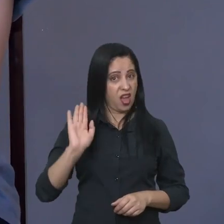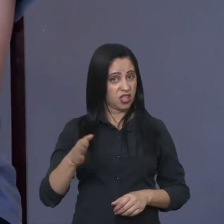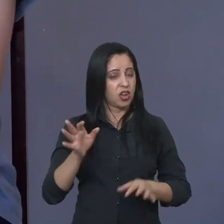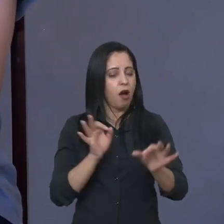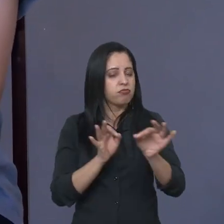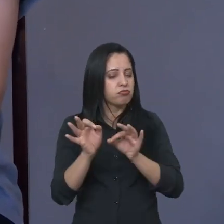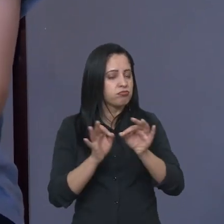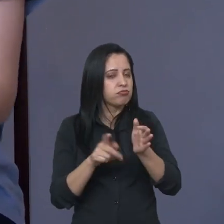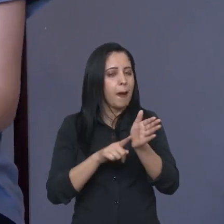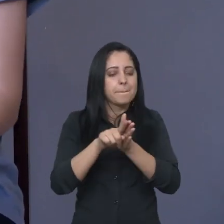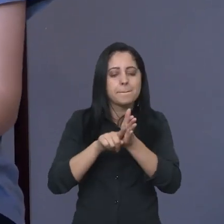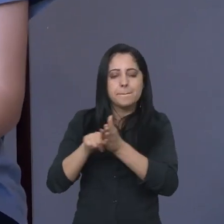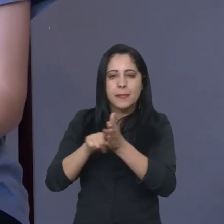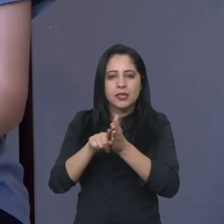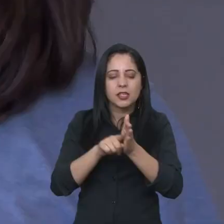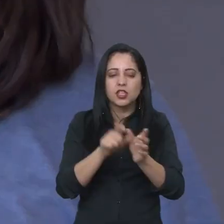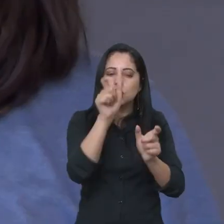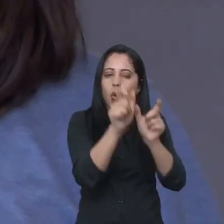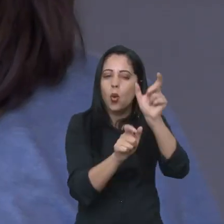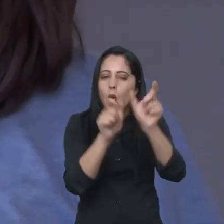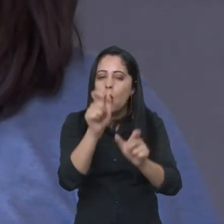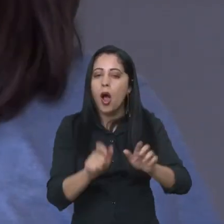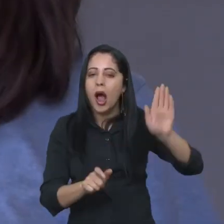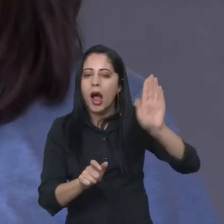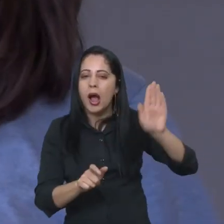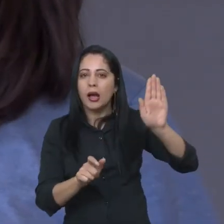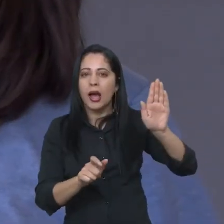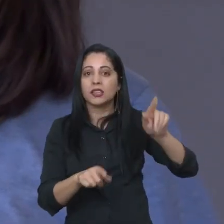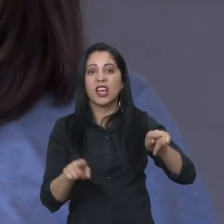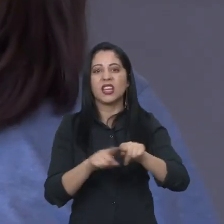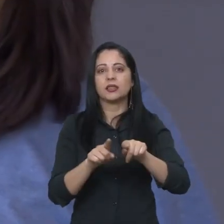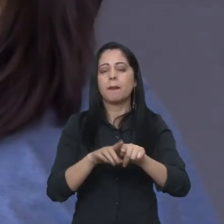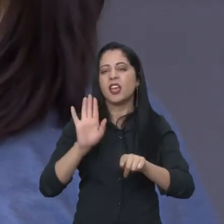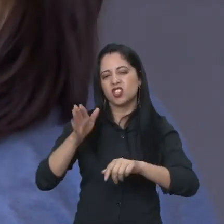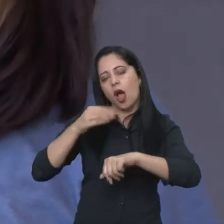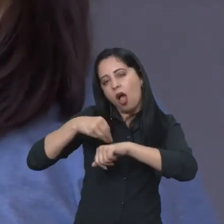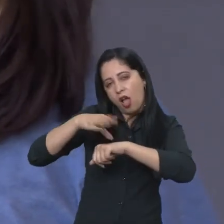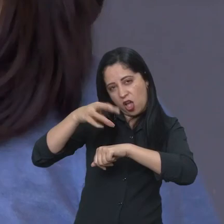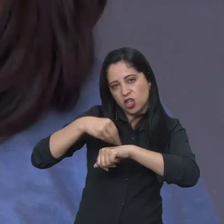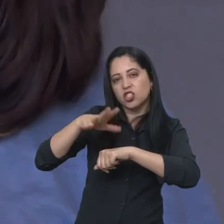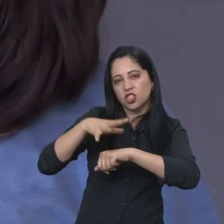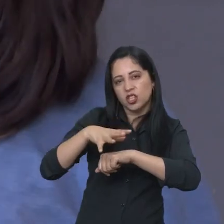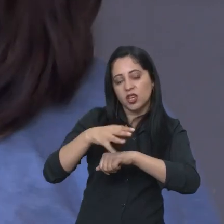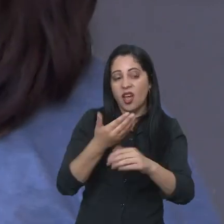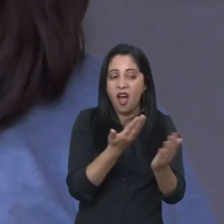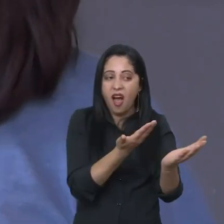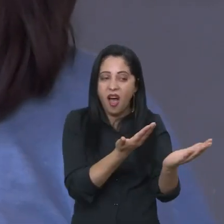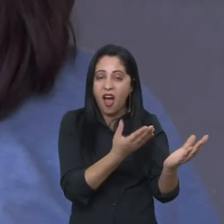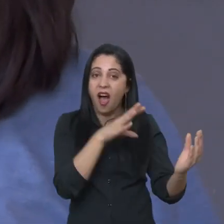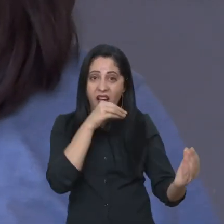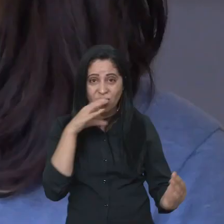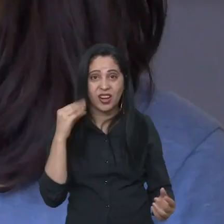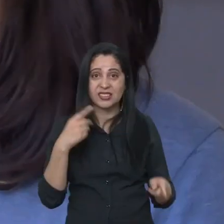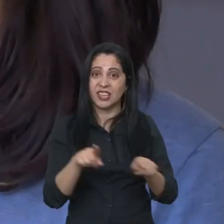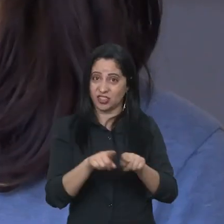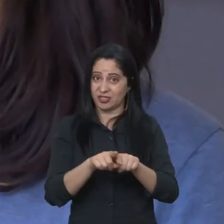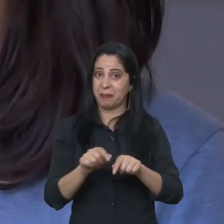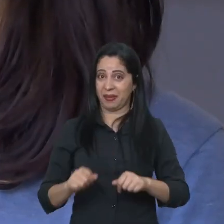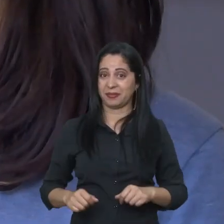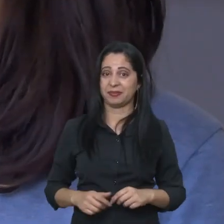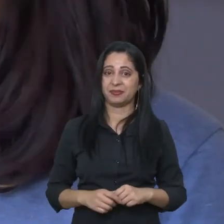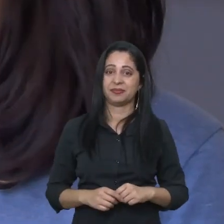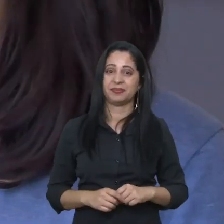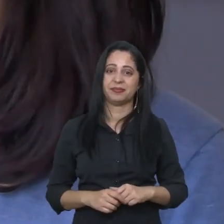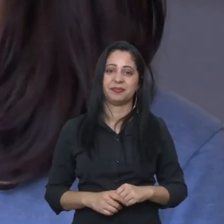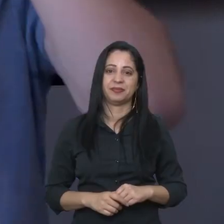é, ela fez a lição de casa, pesquisou sobre os candidatos e até preparou algumas dicas para os outros adolescentes